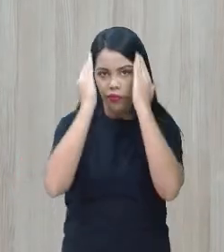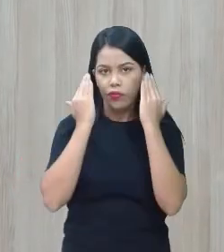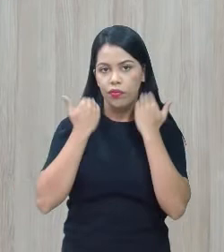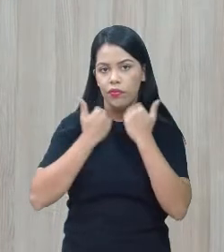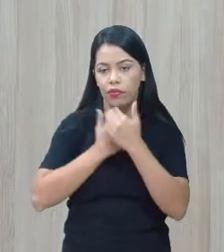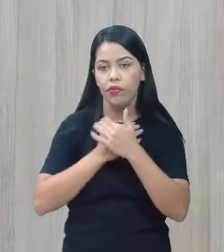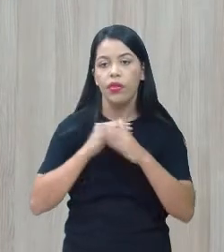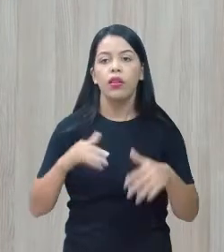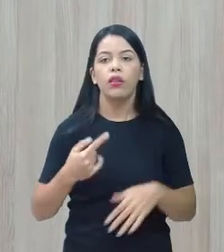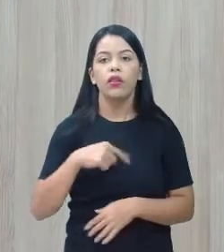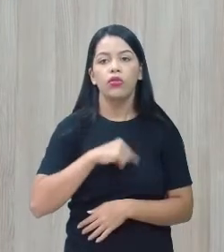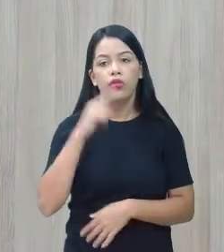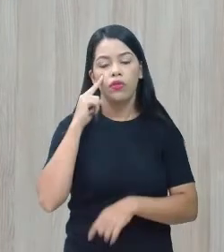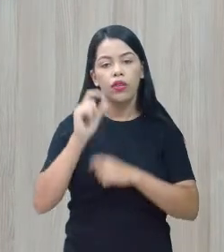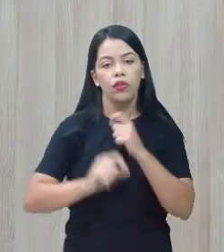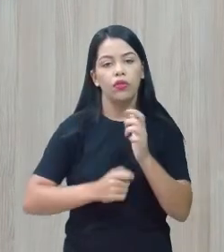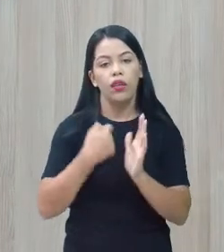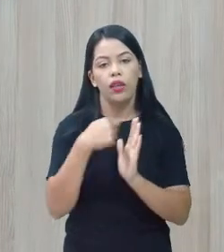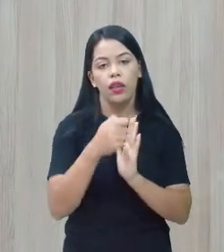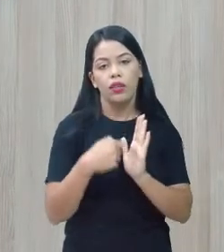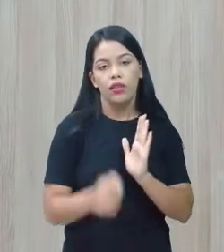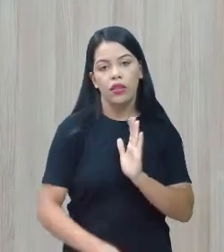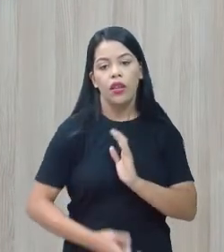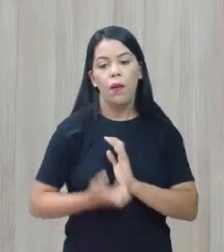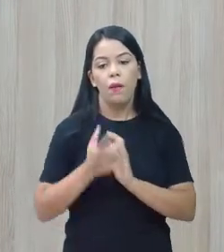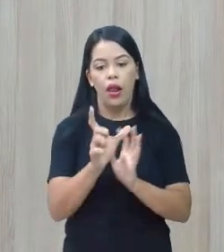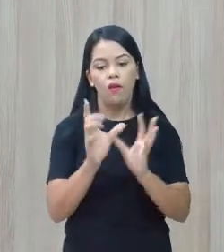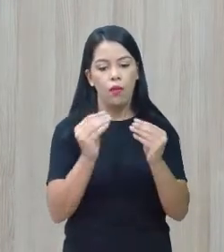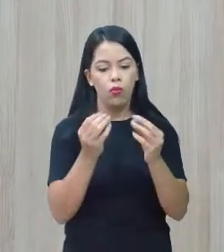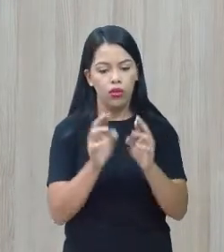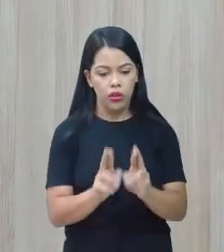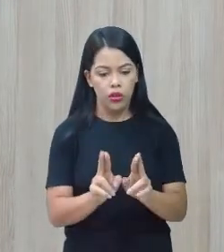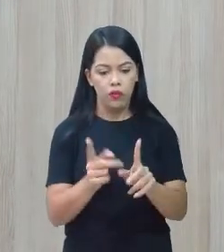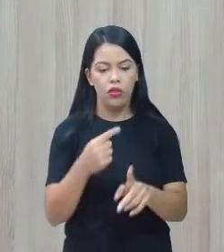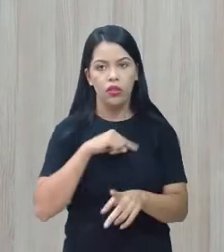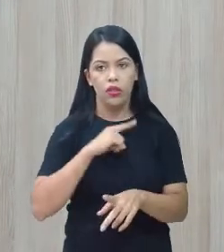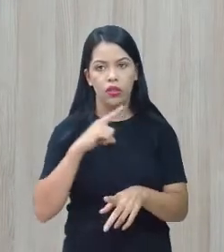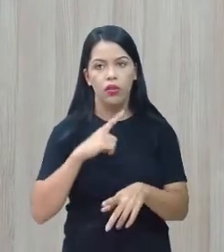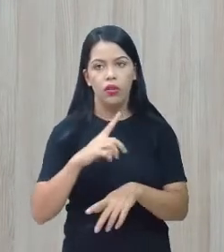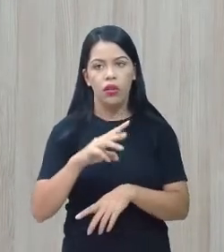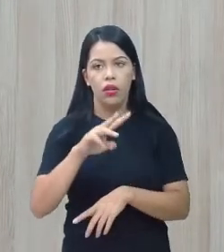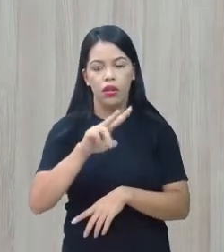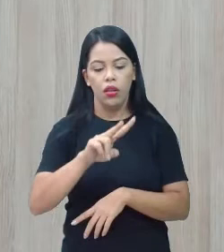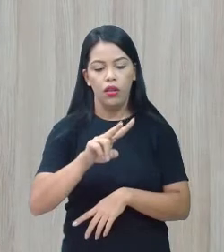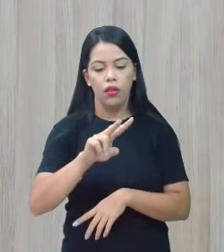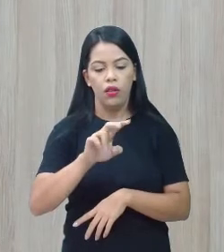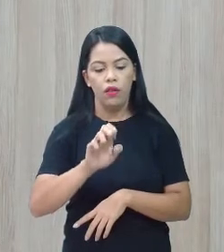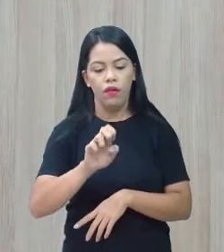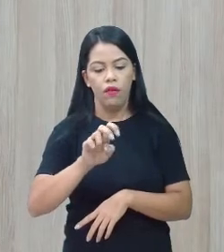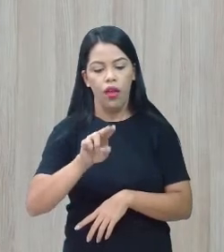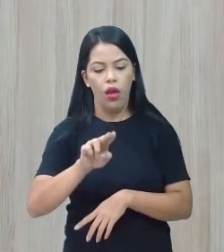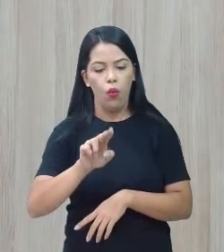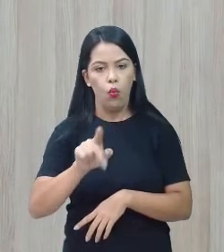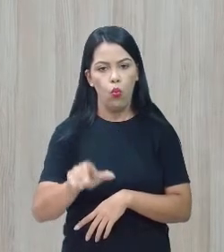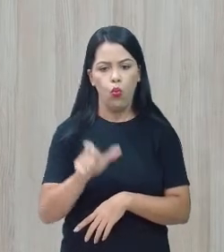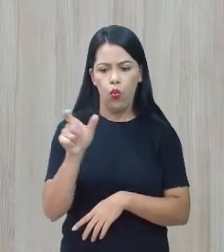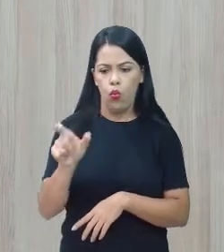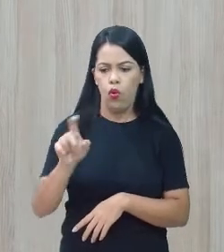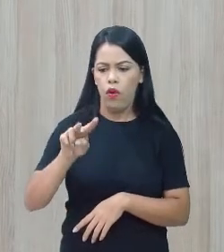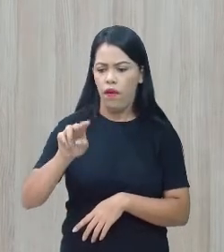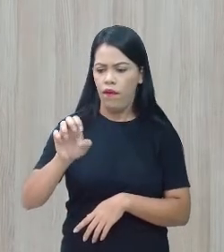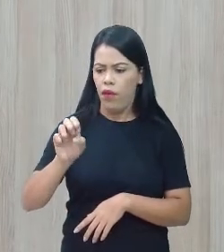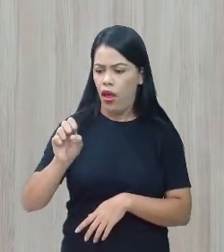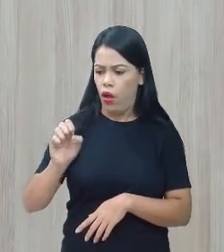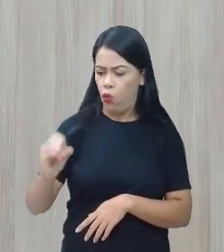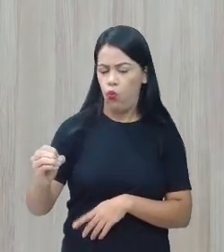das palavras é muito distinta. A gente tem no texto véu escrito como V-E-O. E agora a